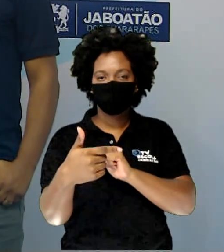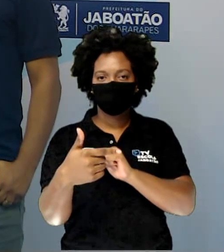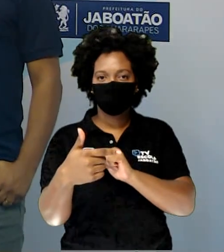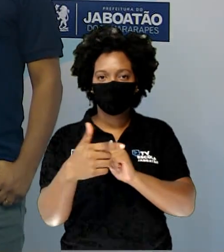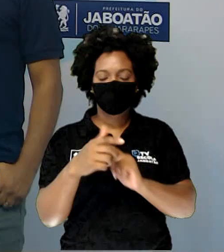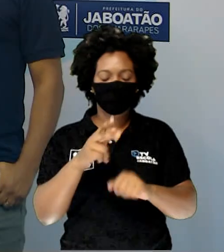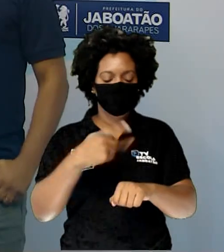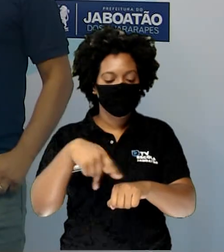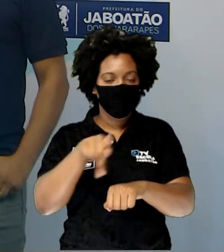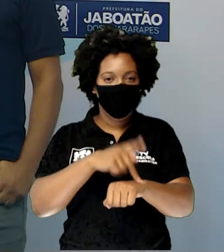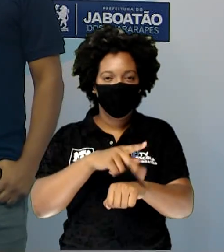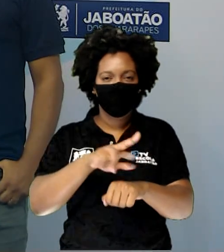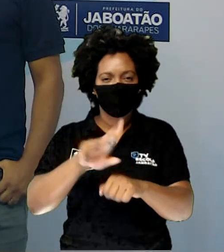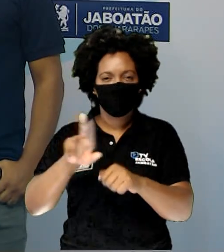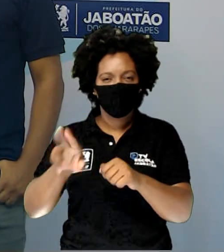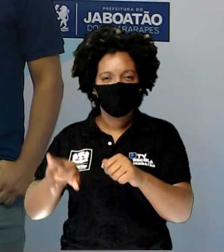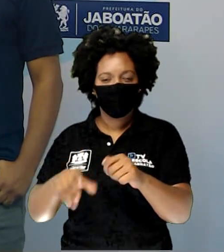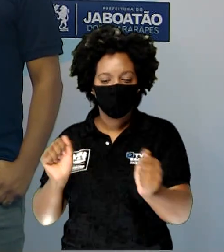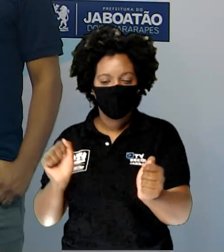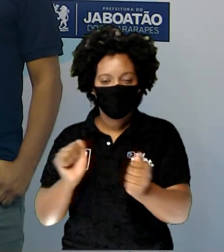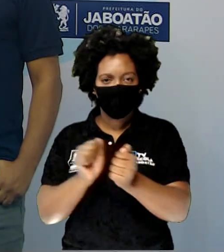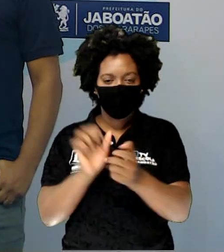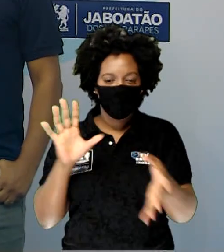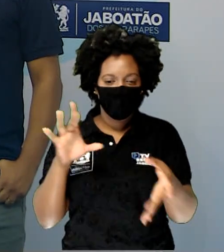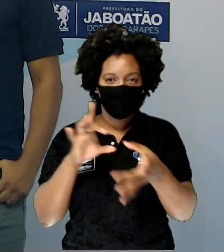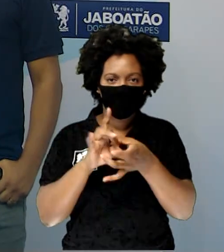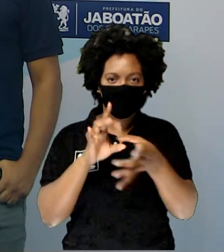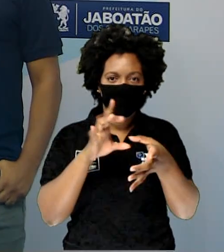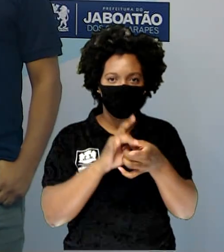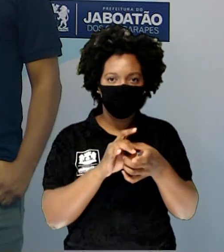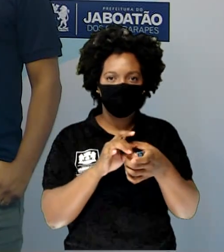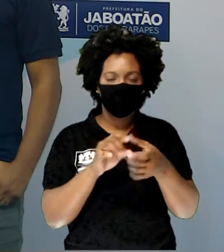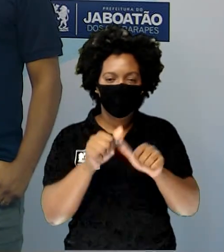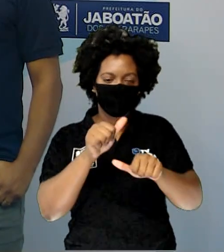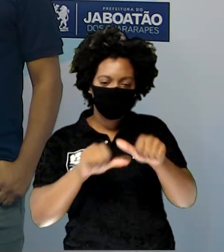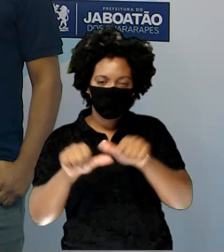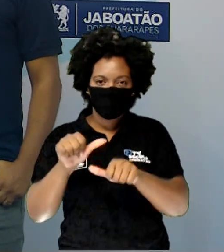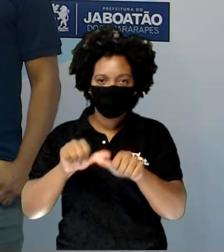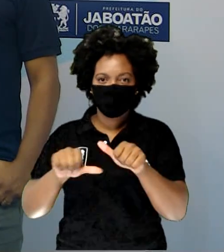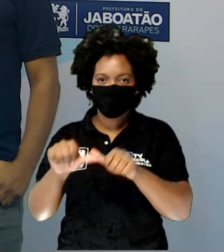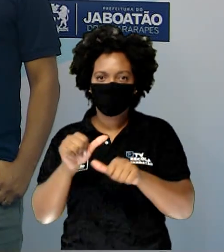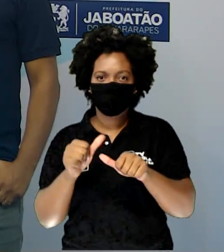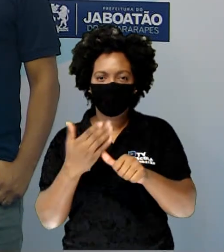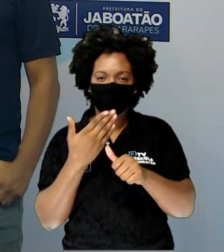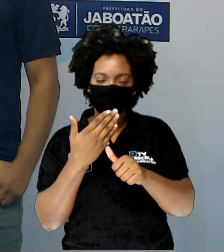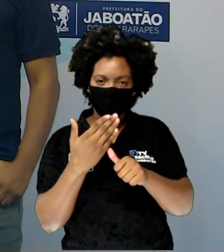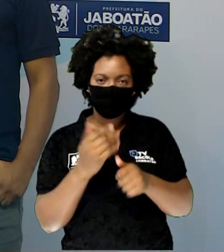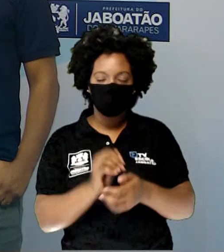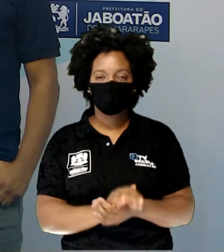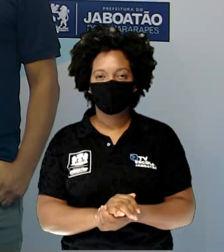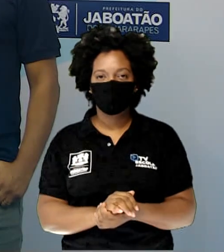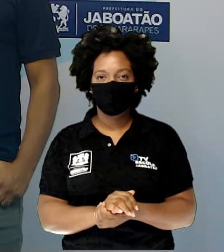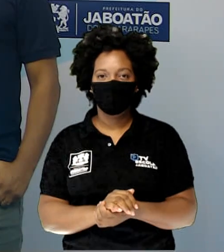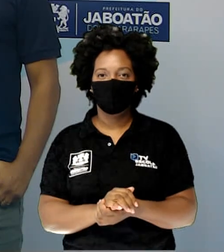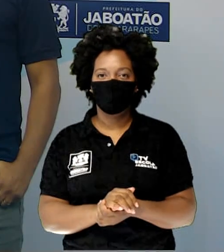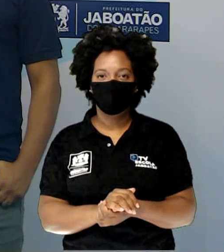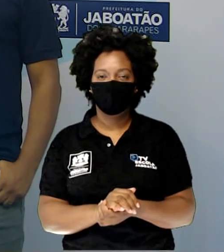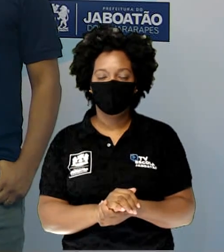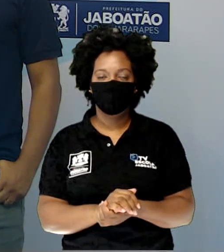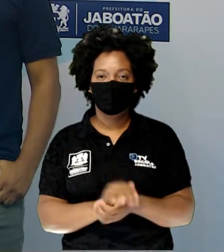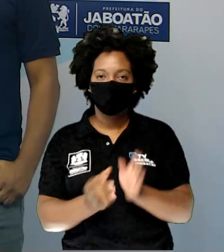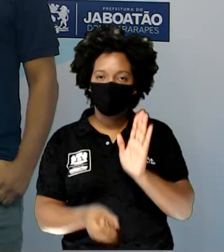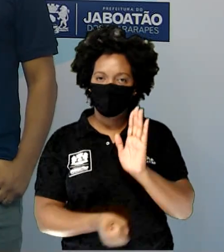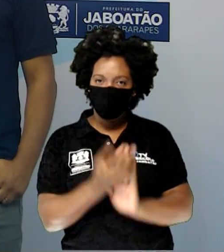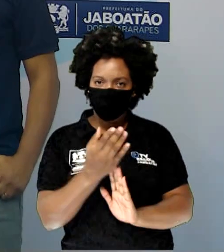vários países se uniram em troca de um bem comum. E a partir disso, eles fundaram as Nações